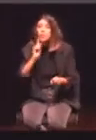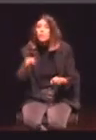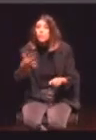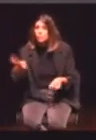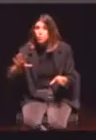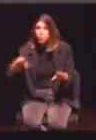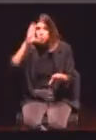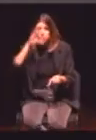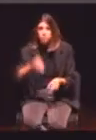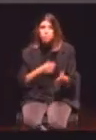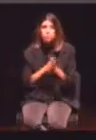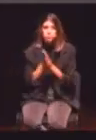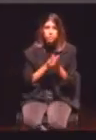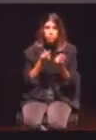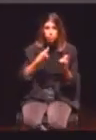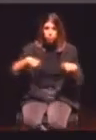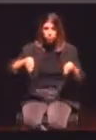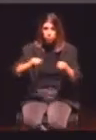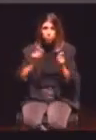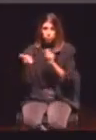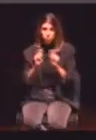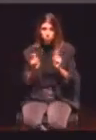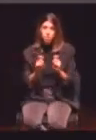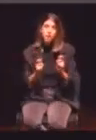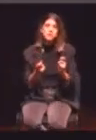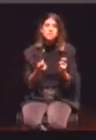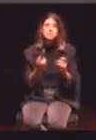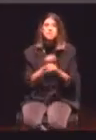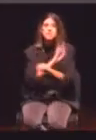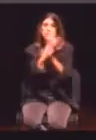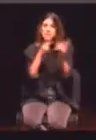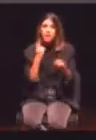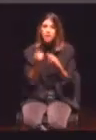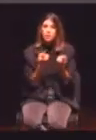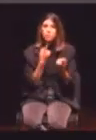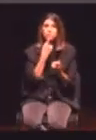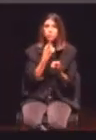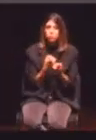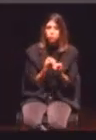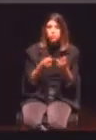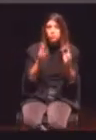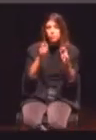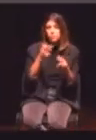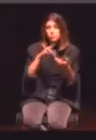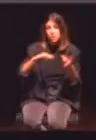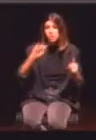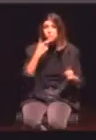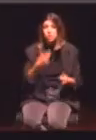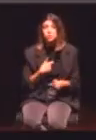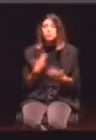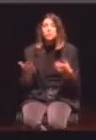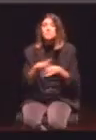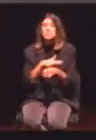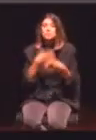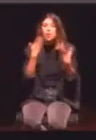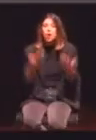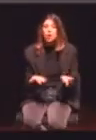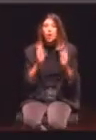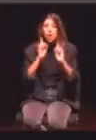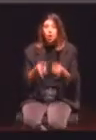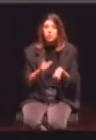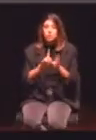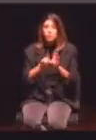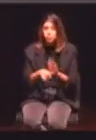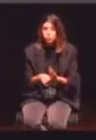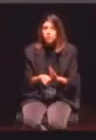para reforçar algumas questões, na esperança que a Câmara desta vez nos responda. Portanto, qual é o ponto de situação e a avaliação do